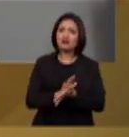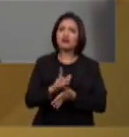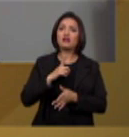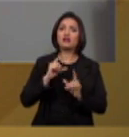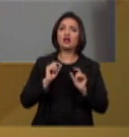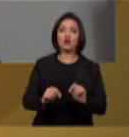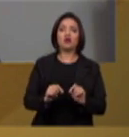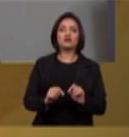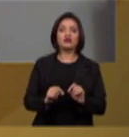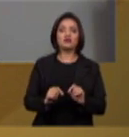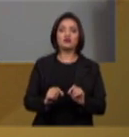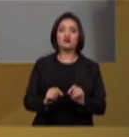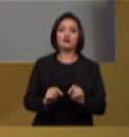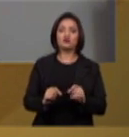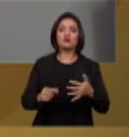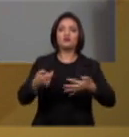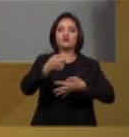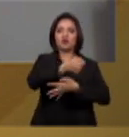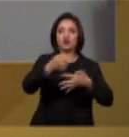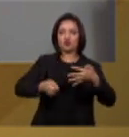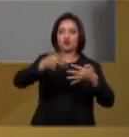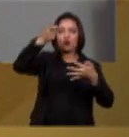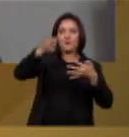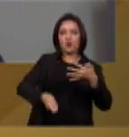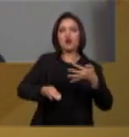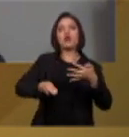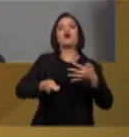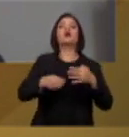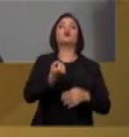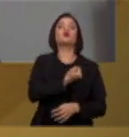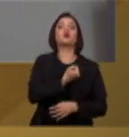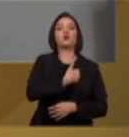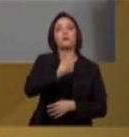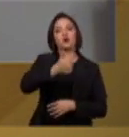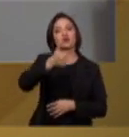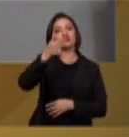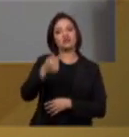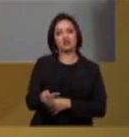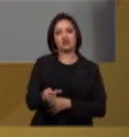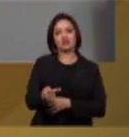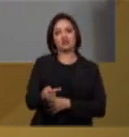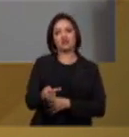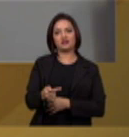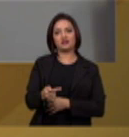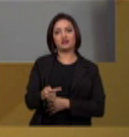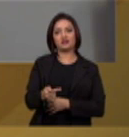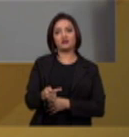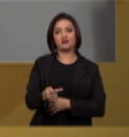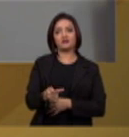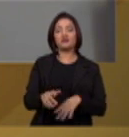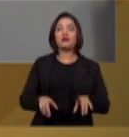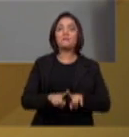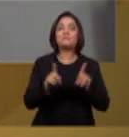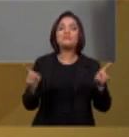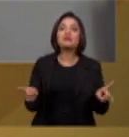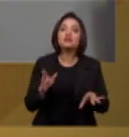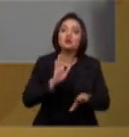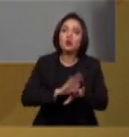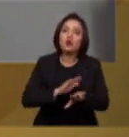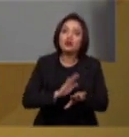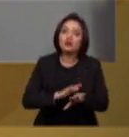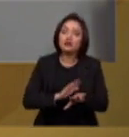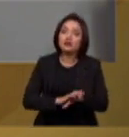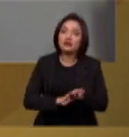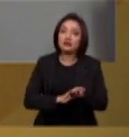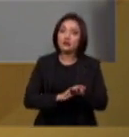da súmula vinculante número 17. E o que diz a súmula vinculante? Durante o período previsto no